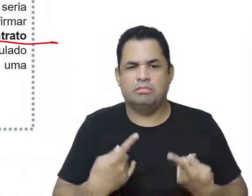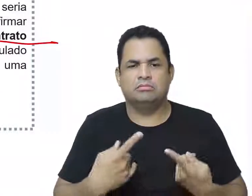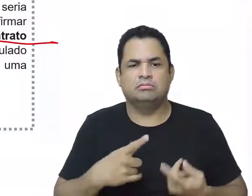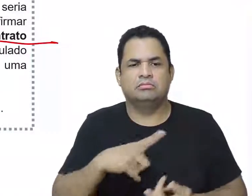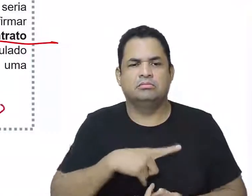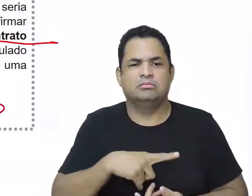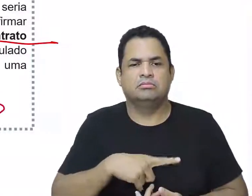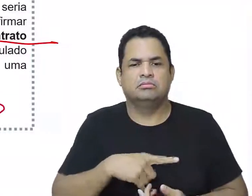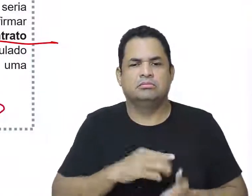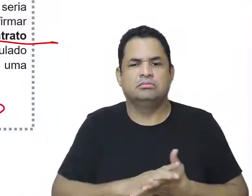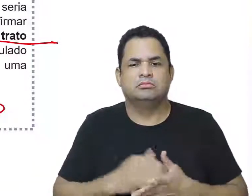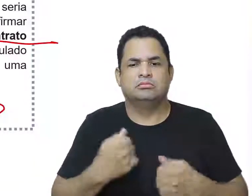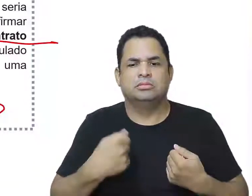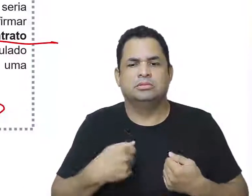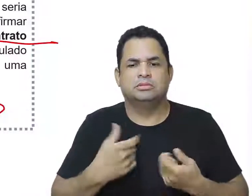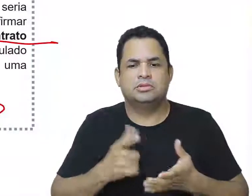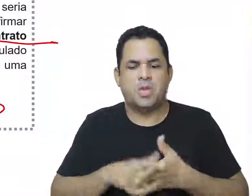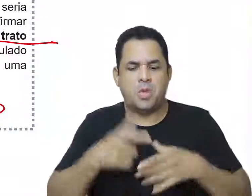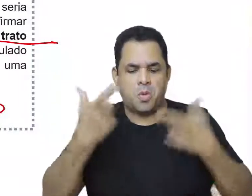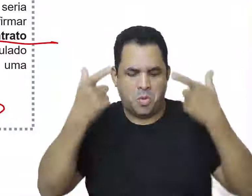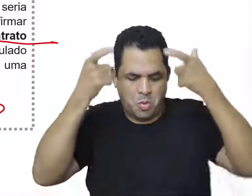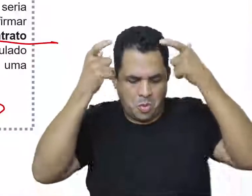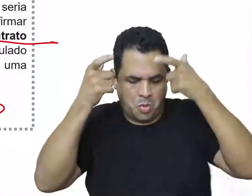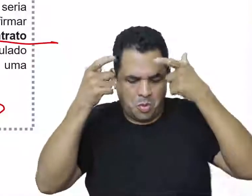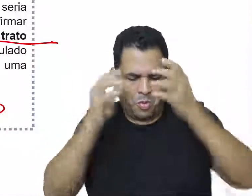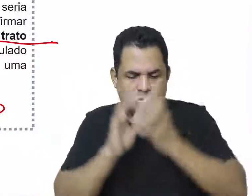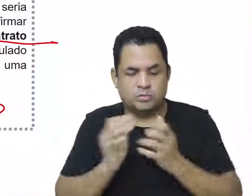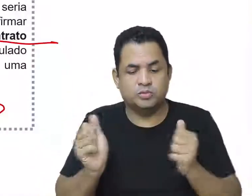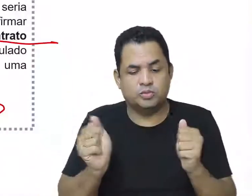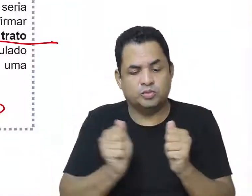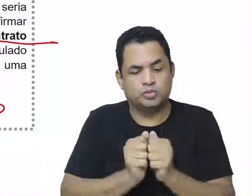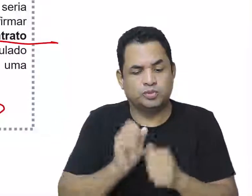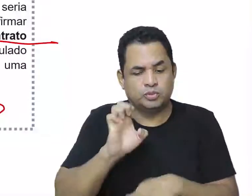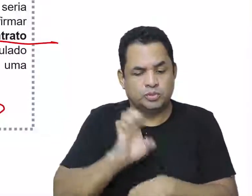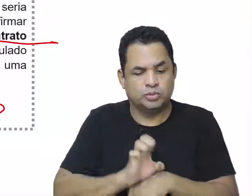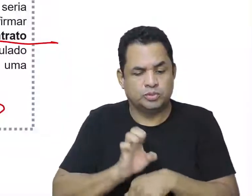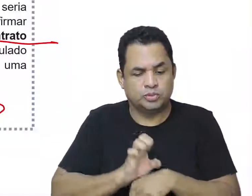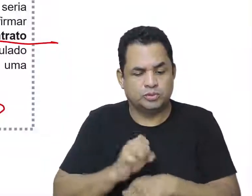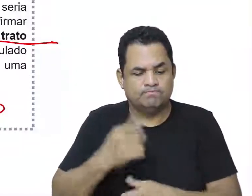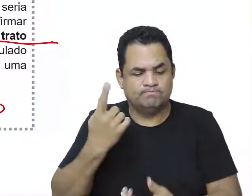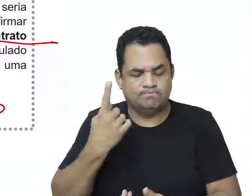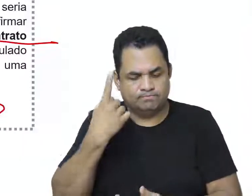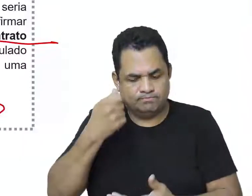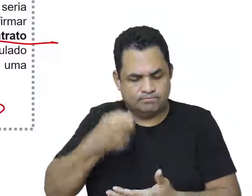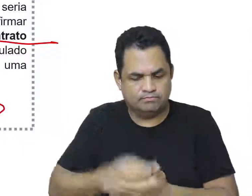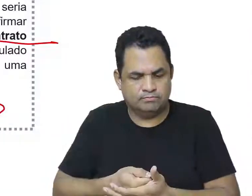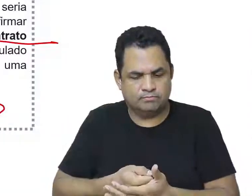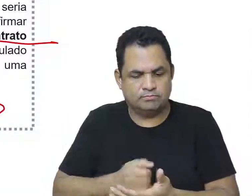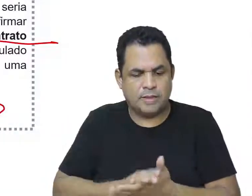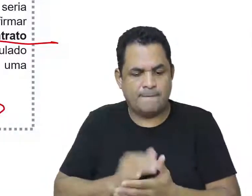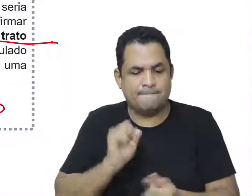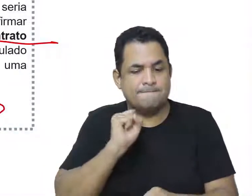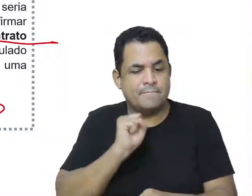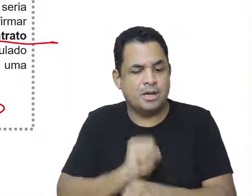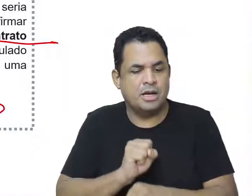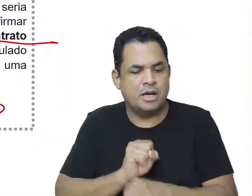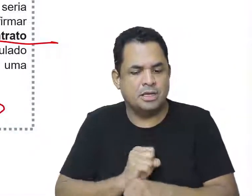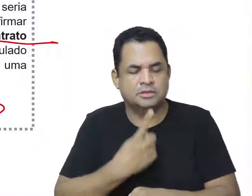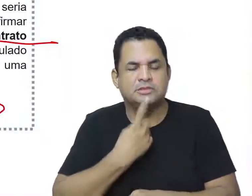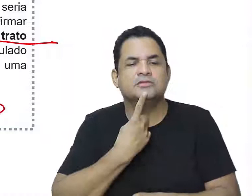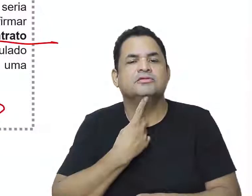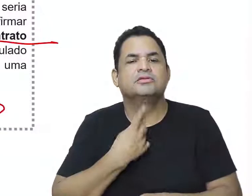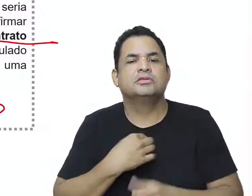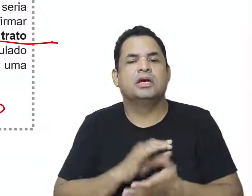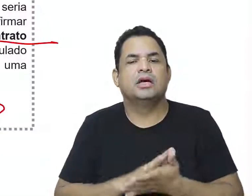um monarca, o Estado, né, juntamente com esse Estado absolutista, para dar freios a essas vontades